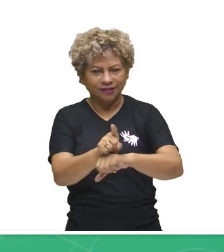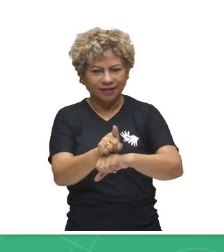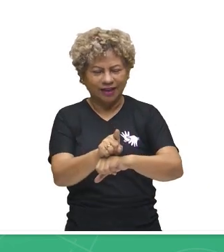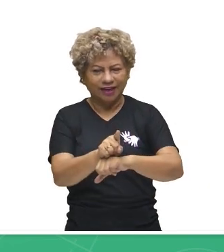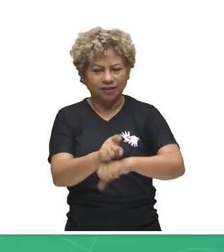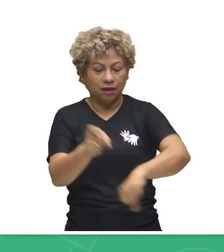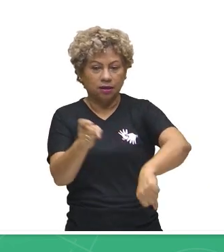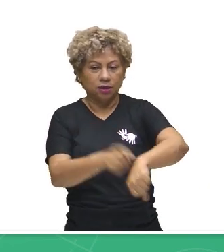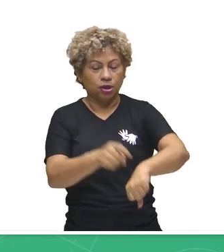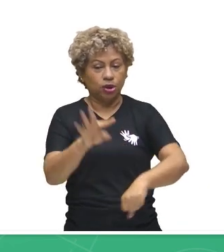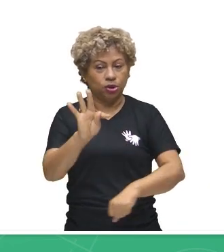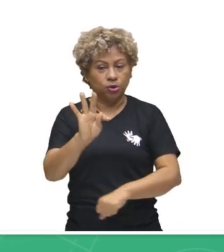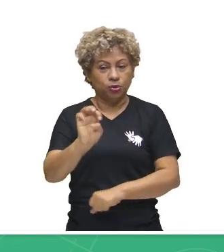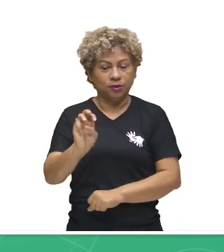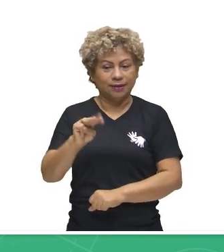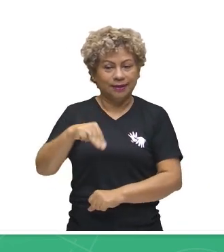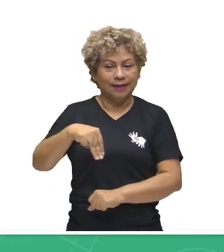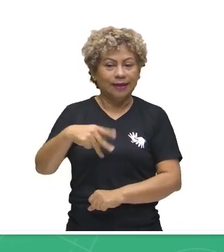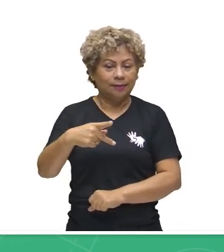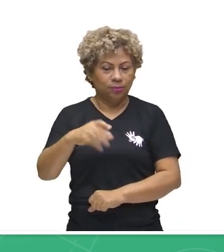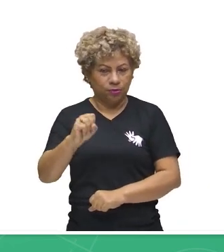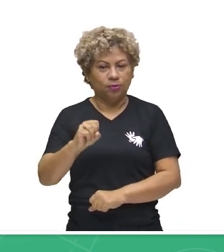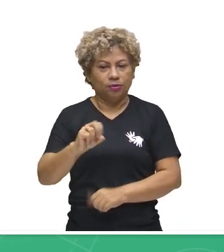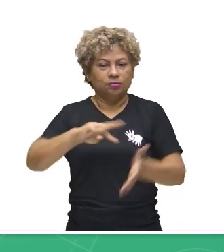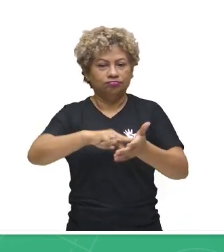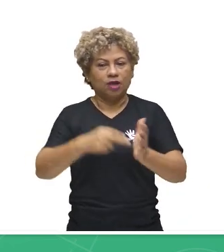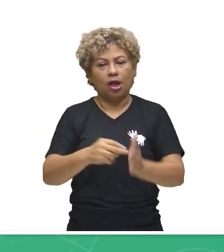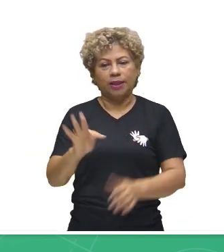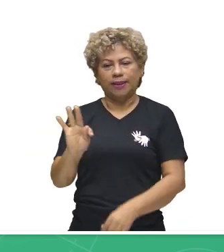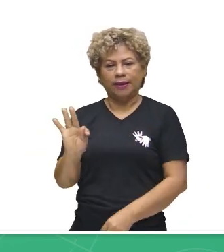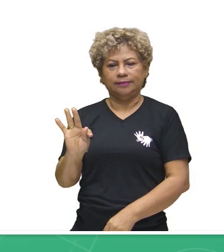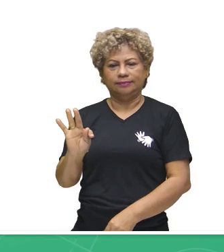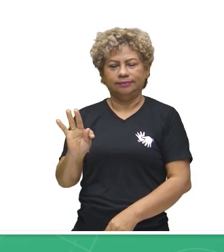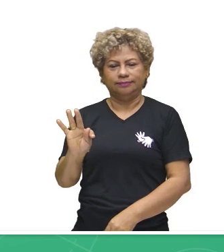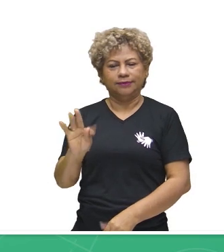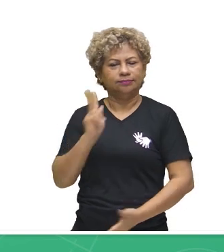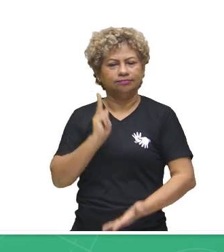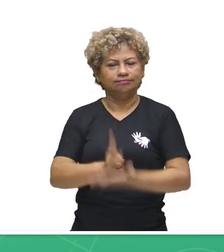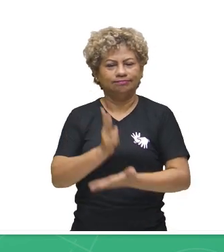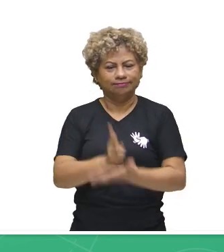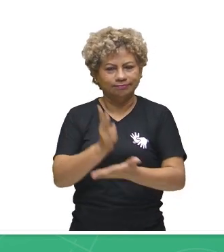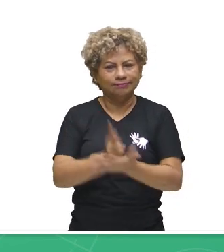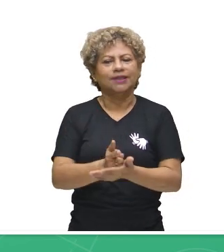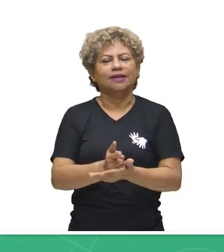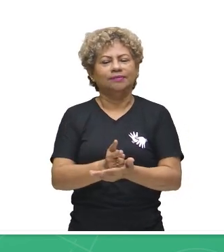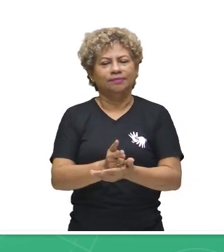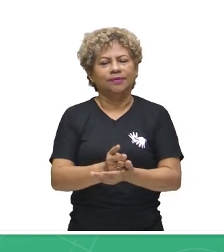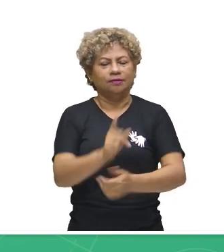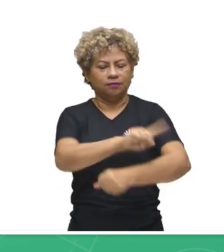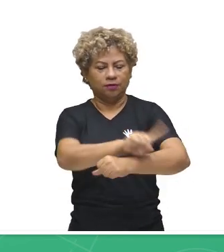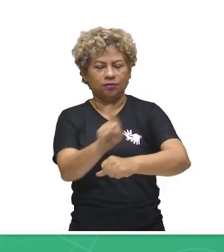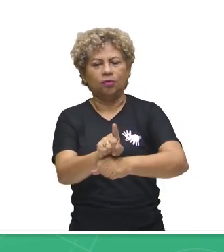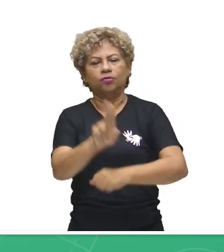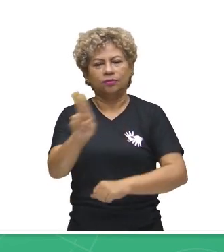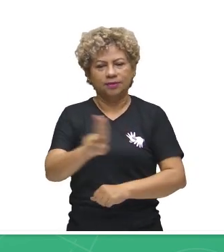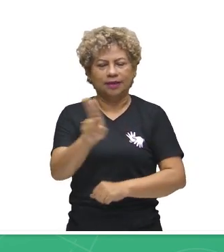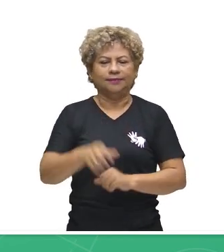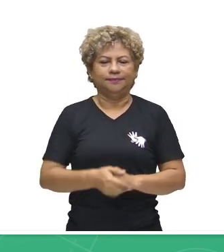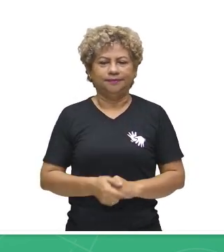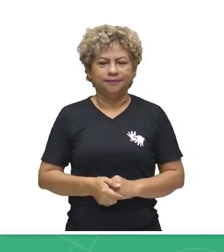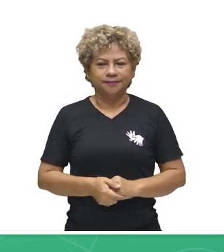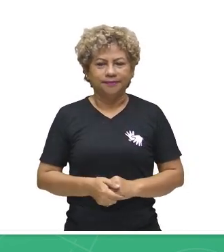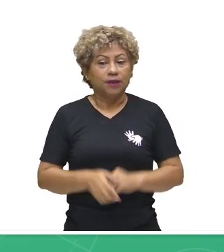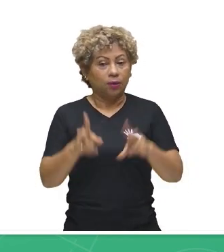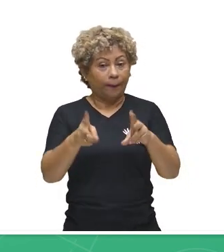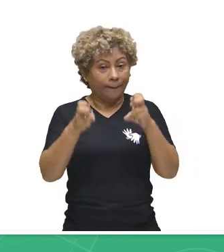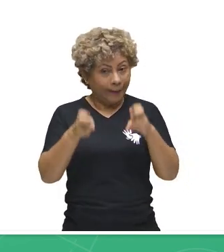quiser calcular o espaço percorrido, eu utilizo esta velocidade. Aí você tem,